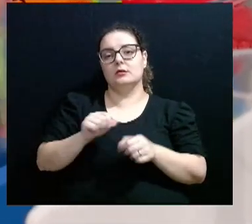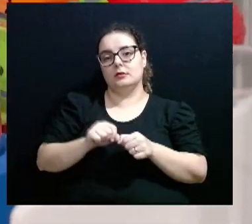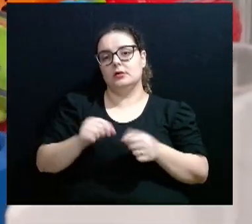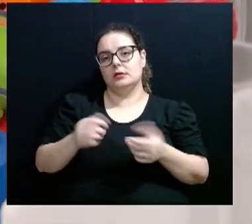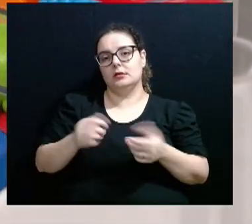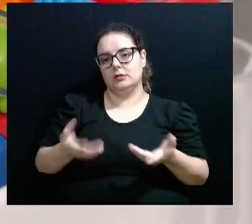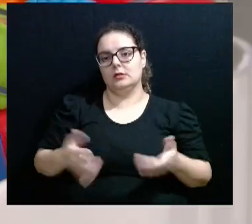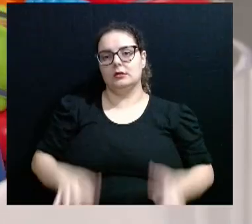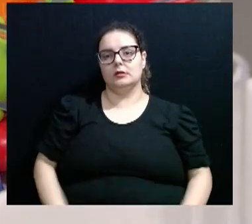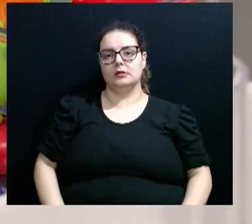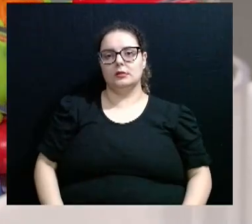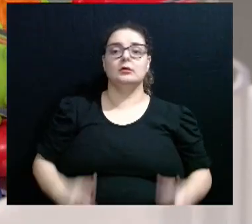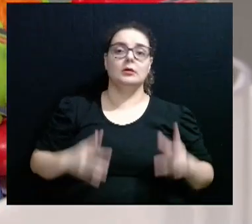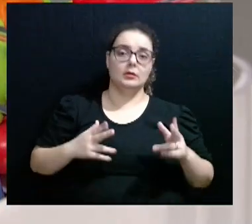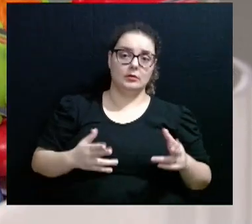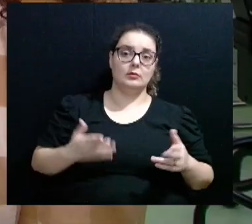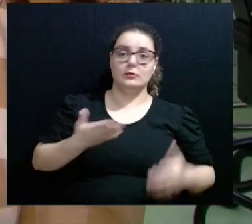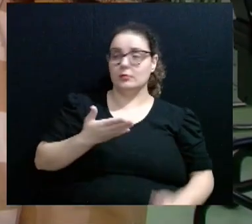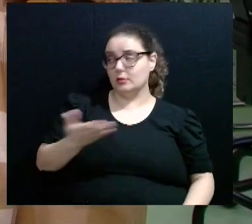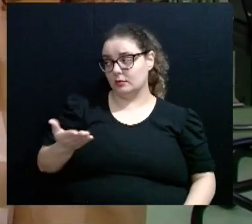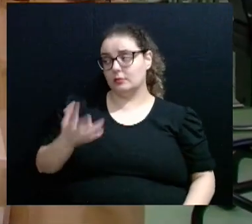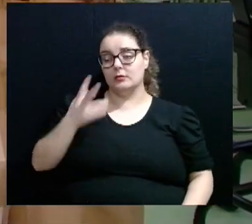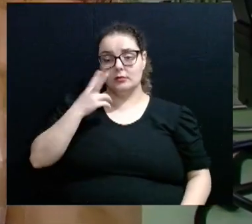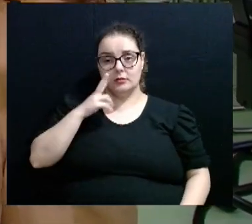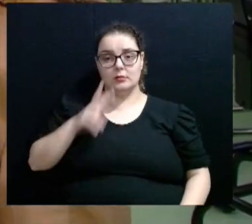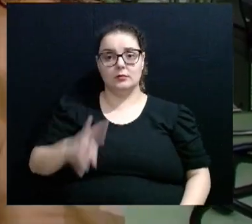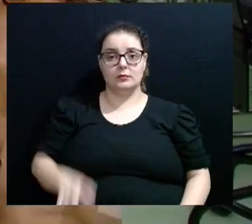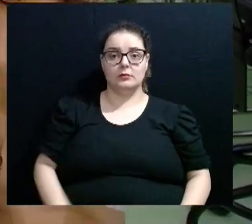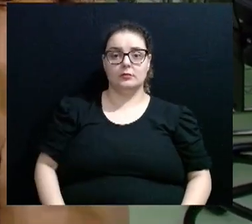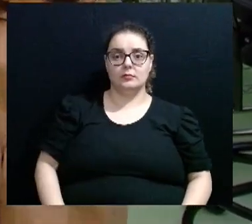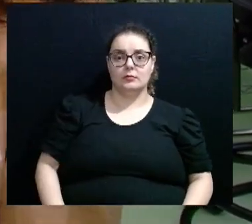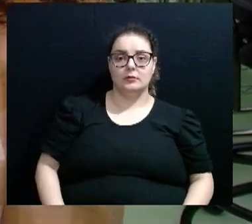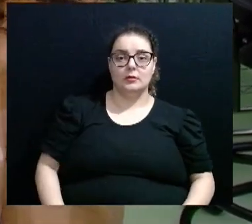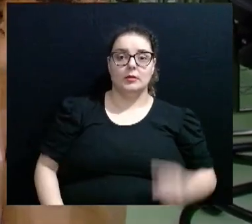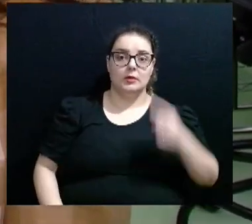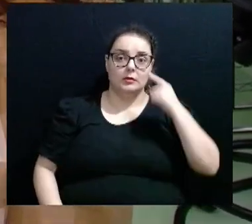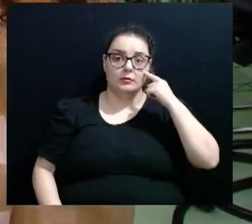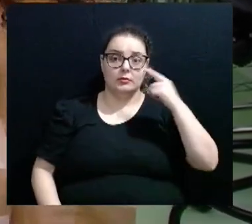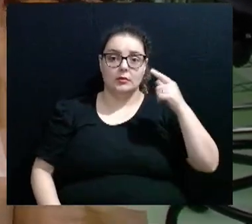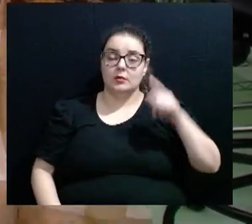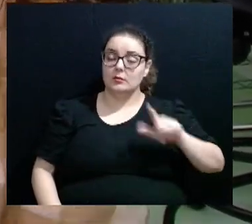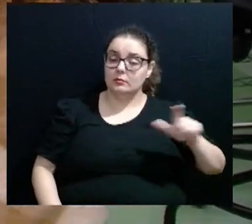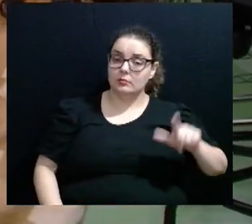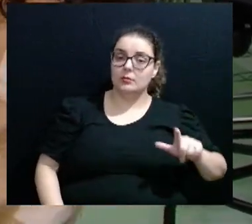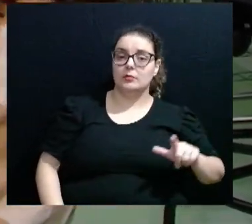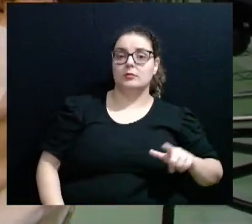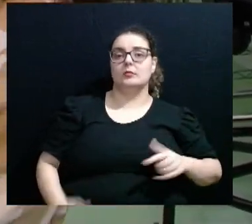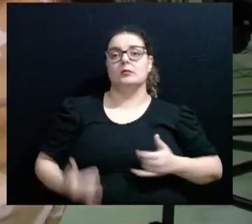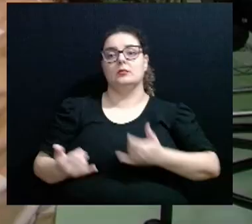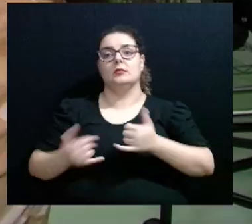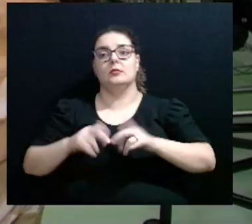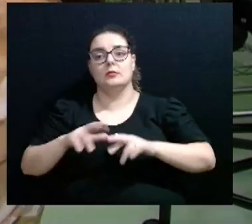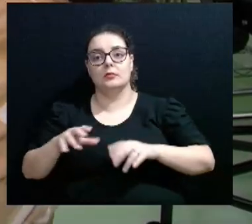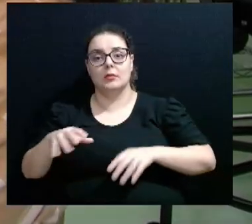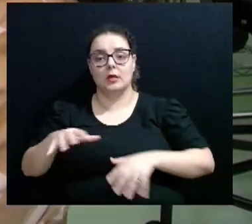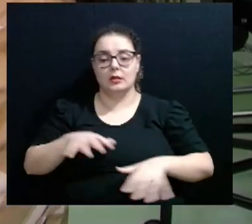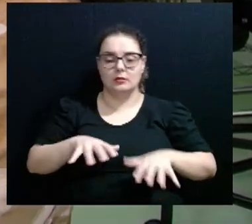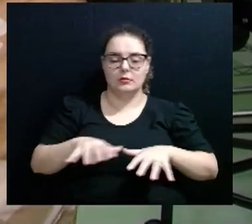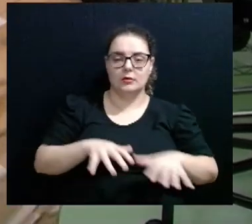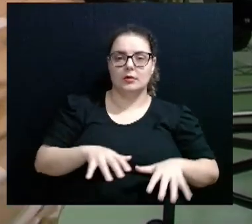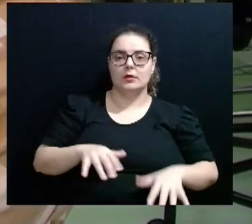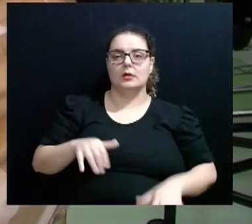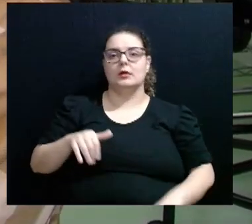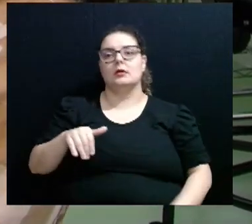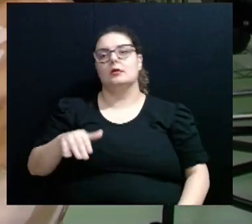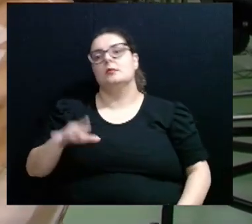vocês observaram, tem uma linha lógica, né? Onde ela vai estar com os brinquedos ali manuseando até ficar cada vez mais real